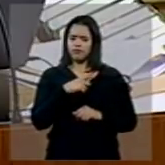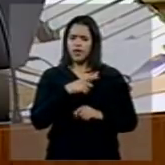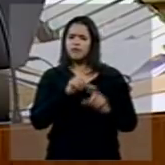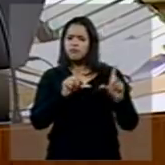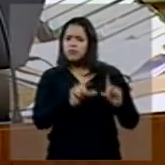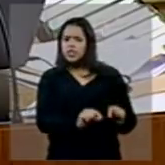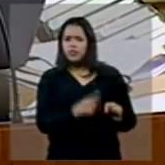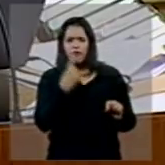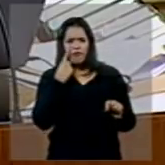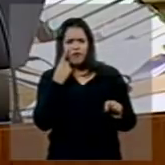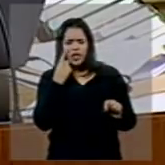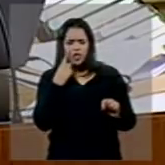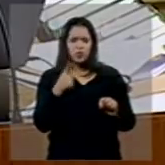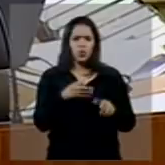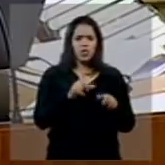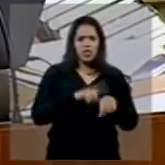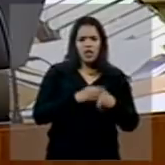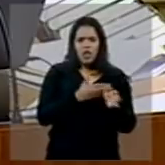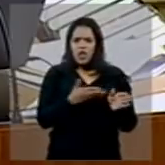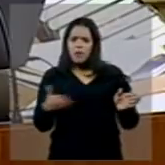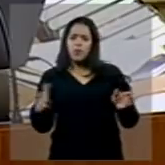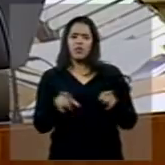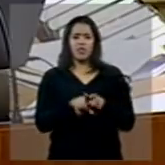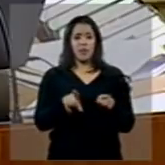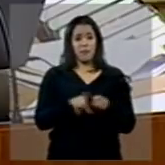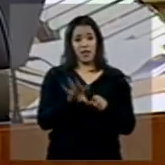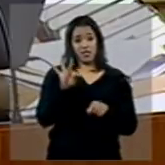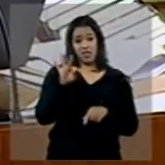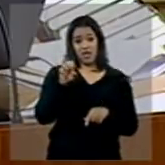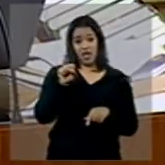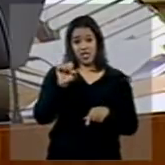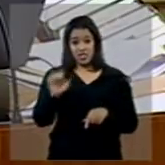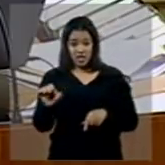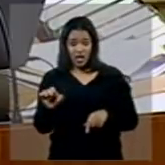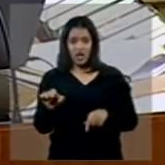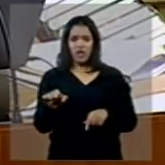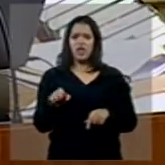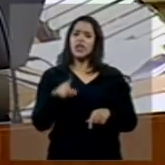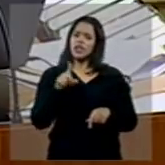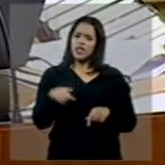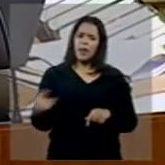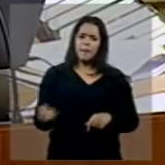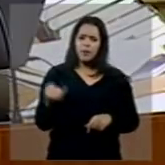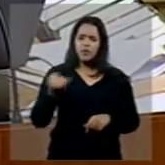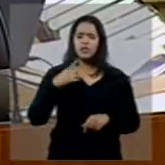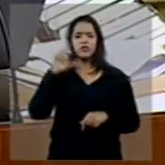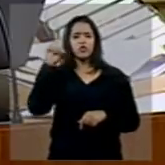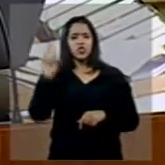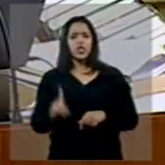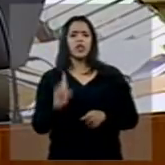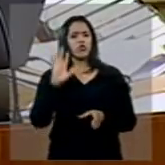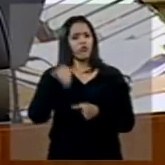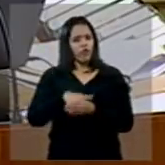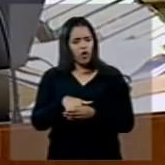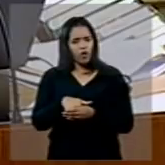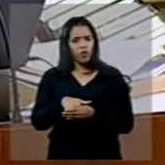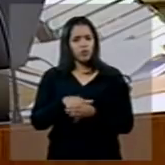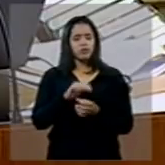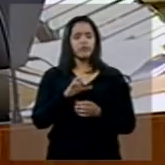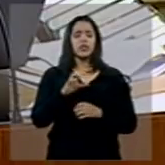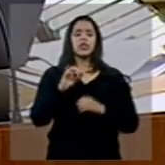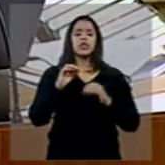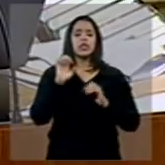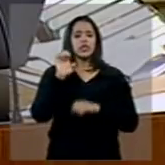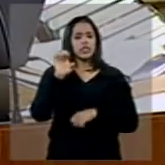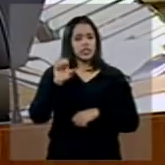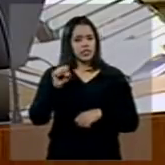do orçamento milionário do TSE e diante da importância do direito ao sufrágio no Estado Democrático de